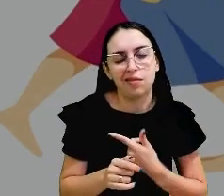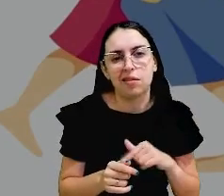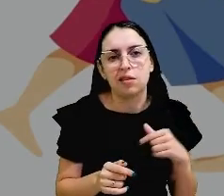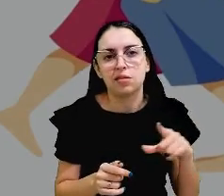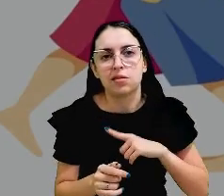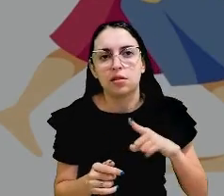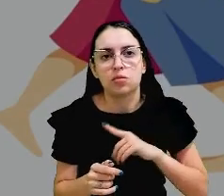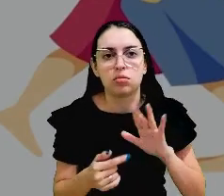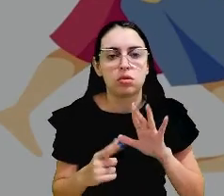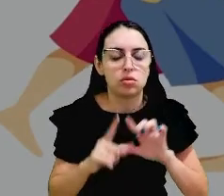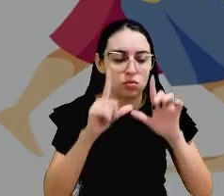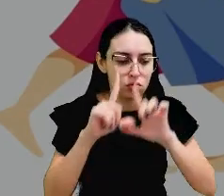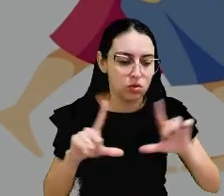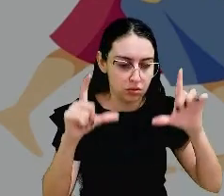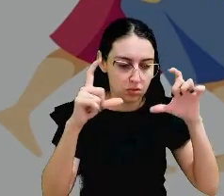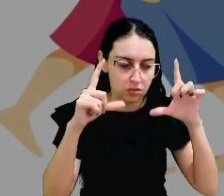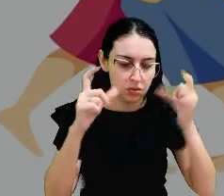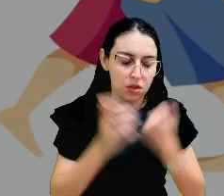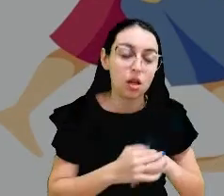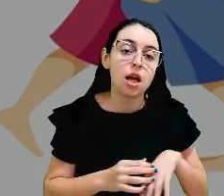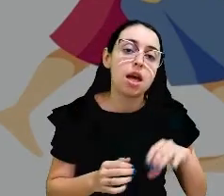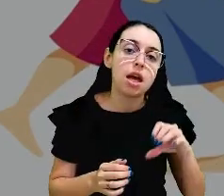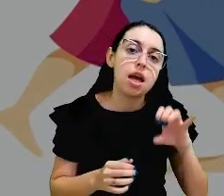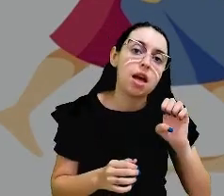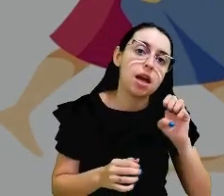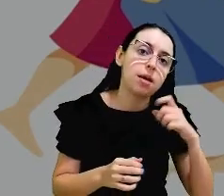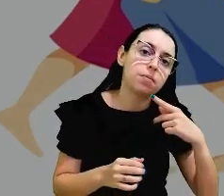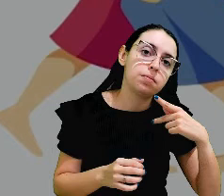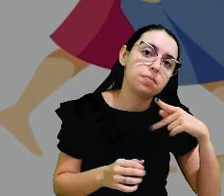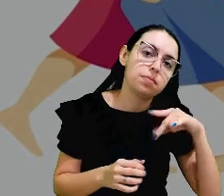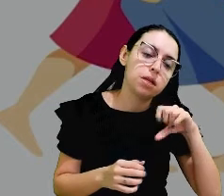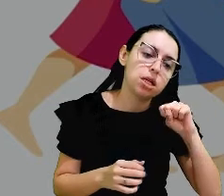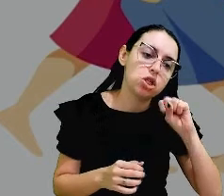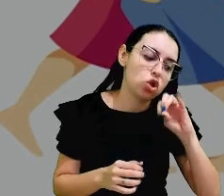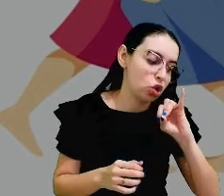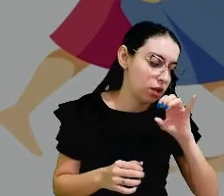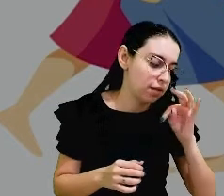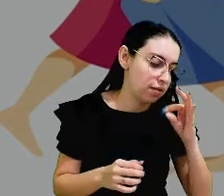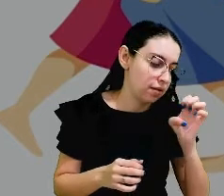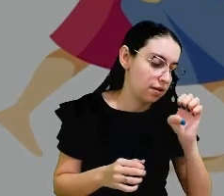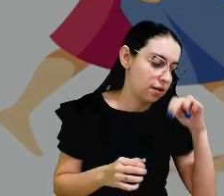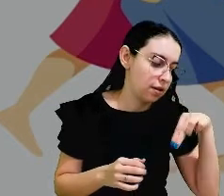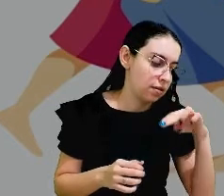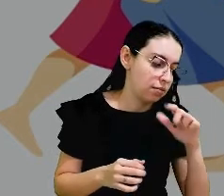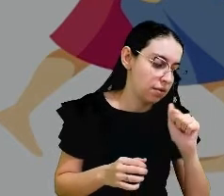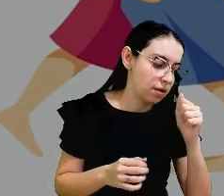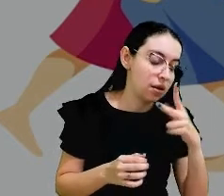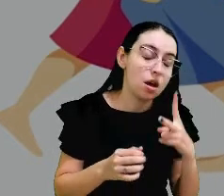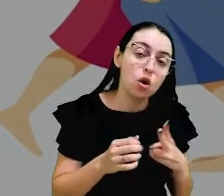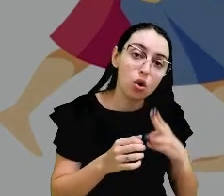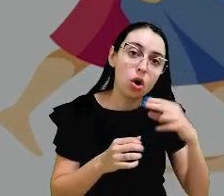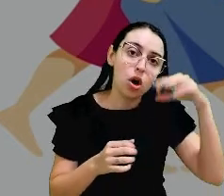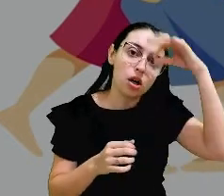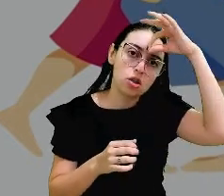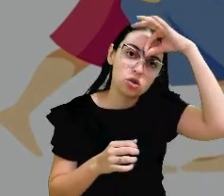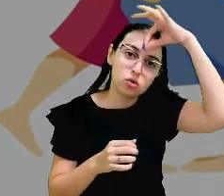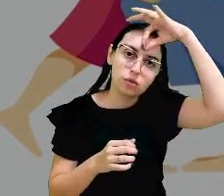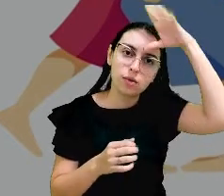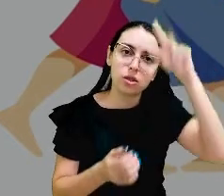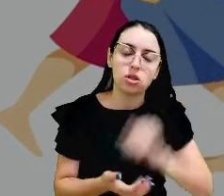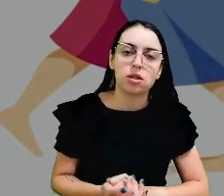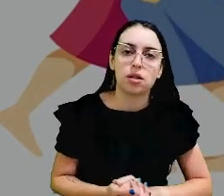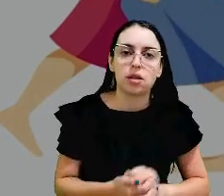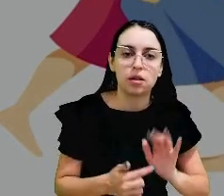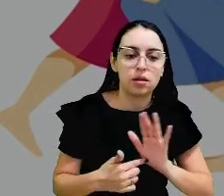a fotografia de uma episiotomia, que é esse corte, que é feito no canal da mulher, e a